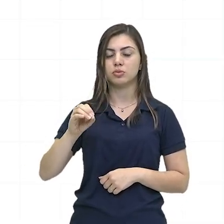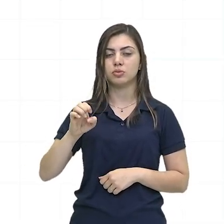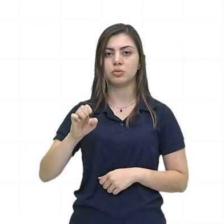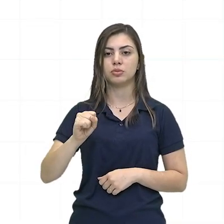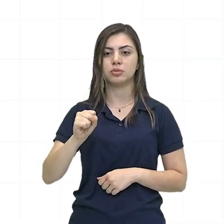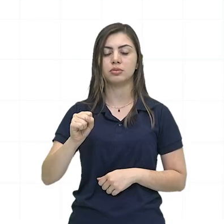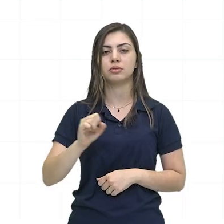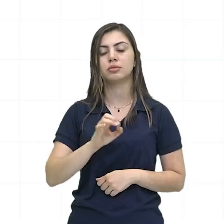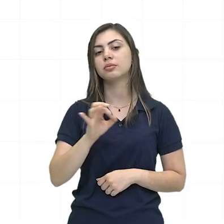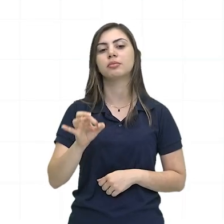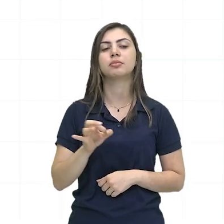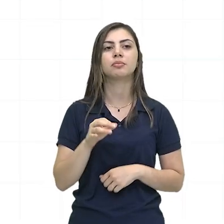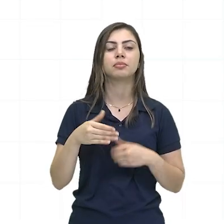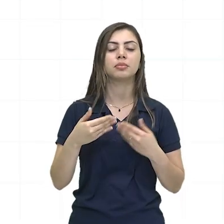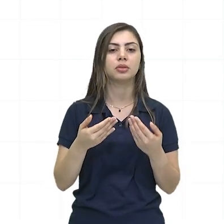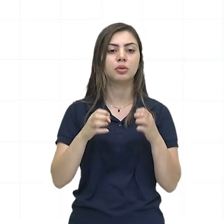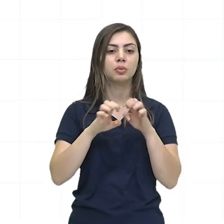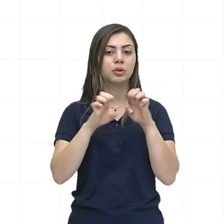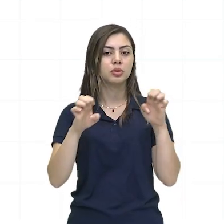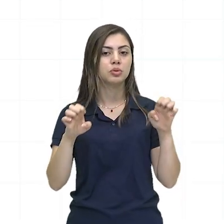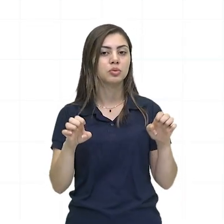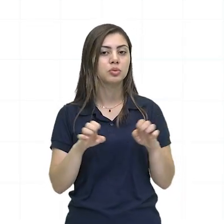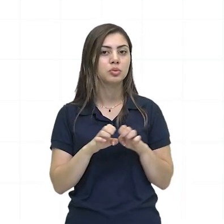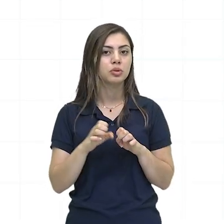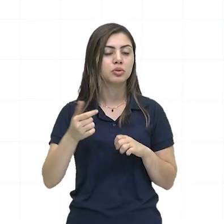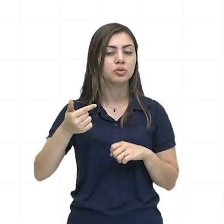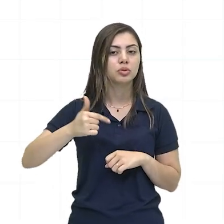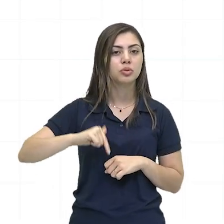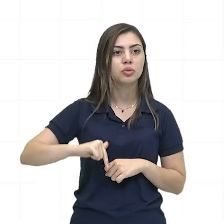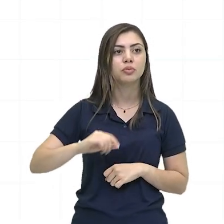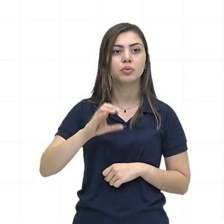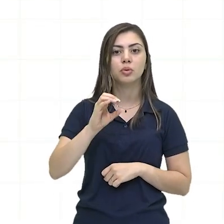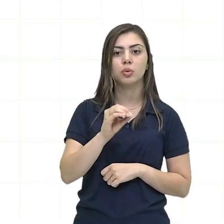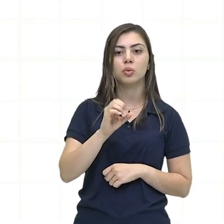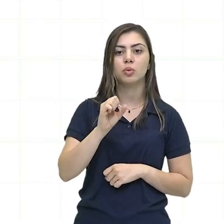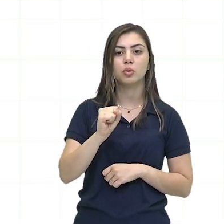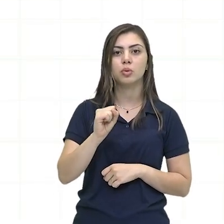temos nessa estrutura aí os ossos,